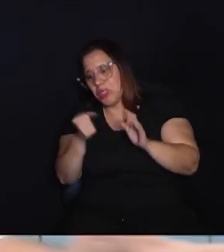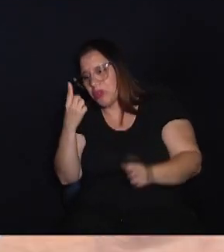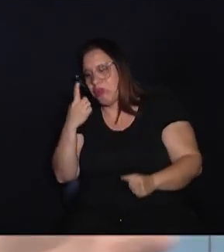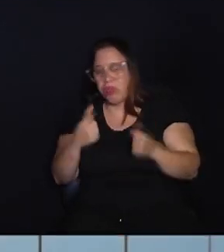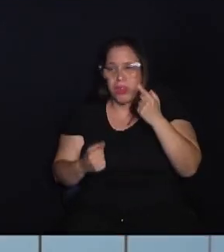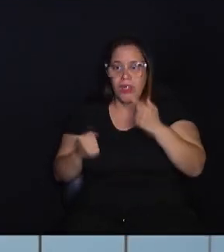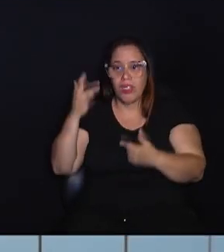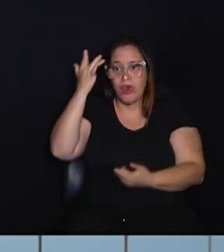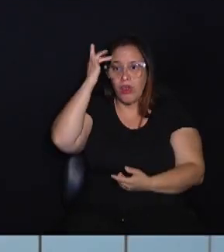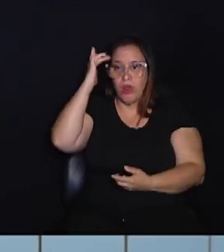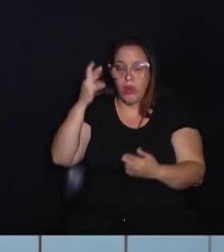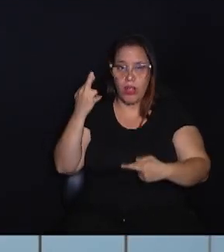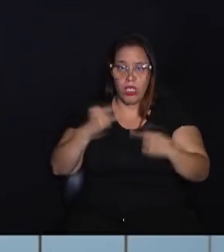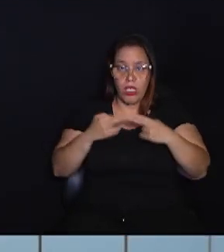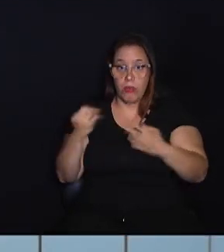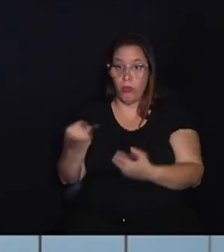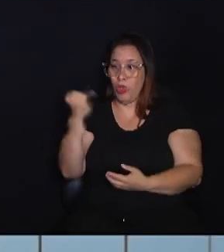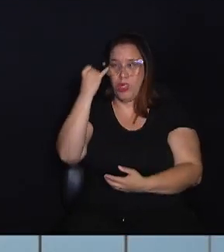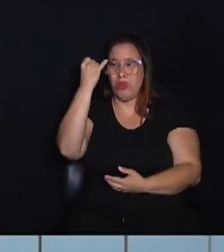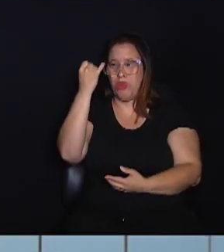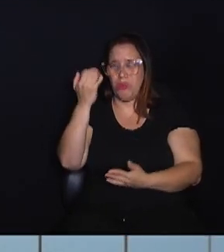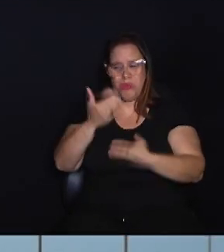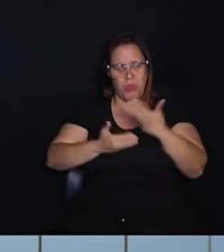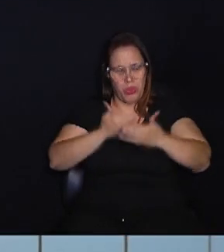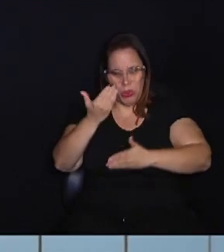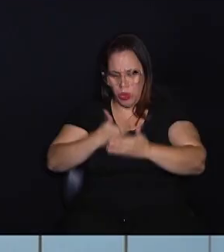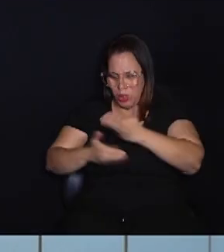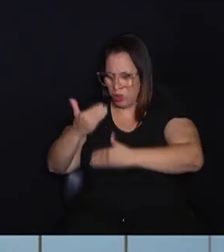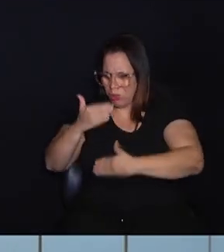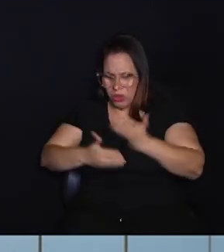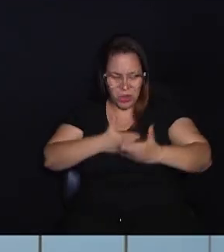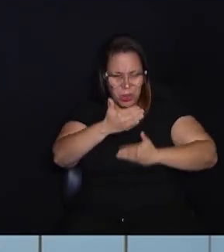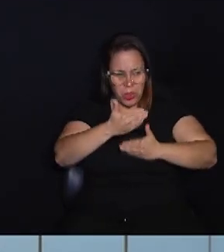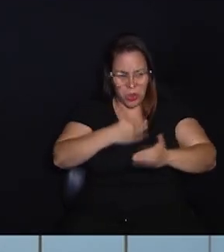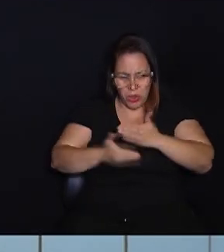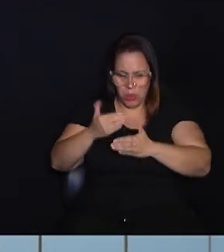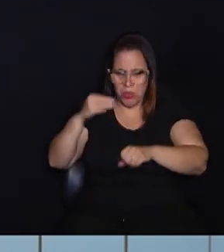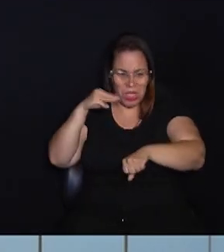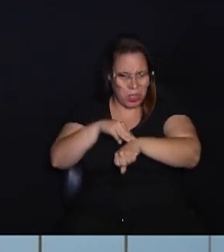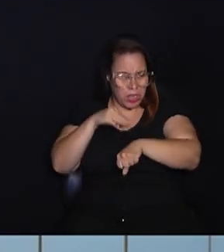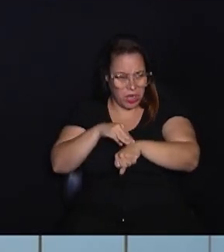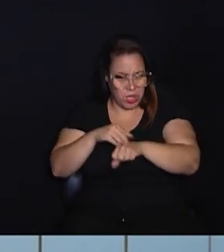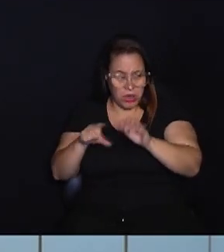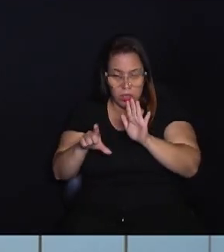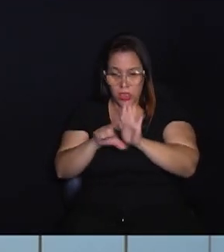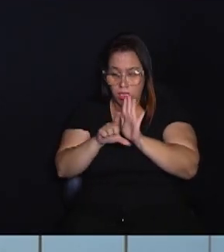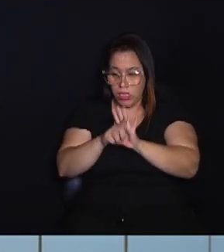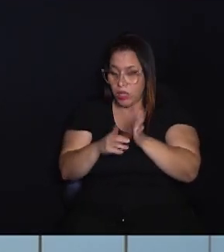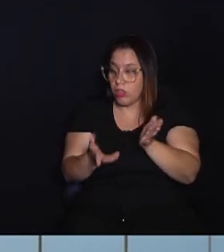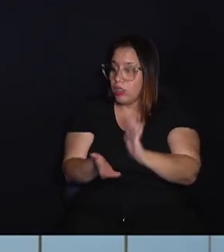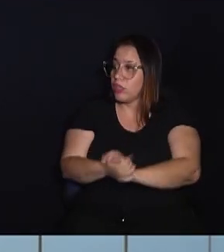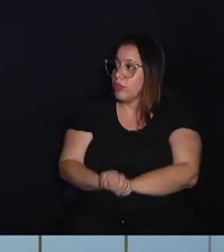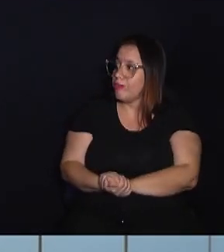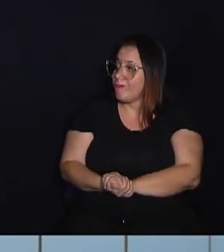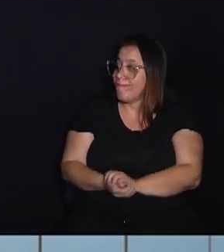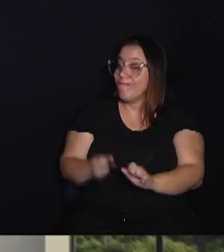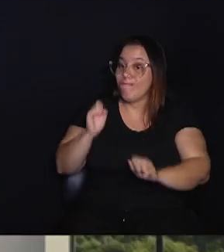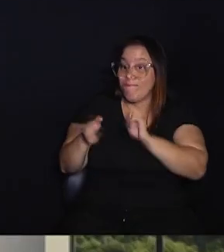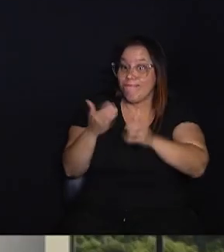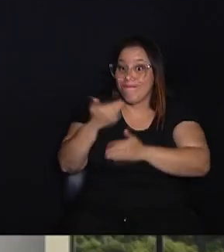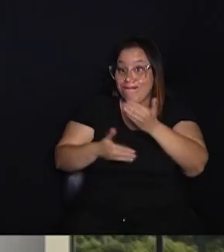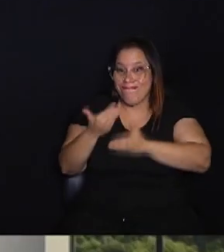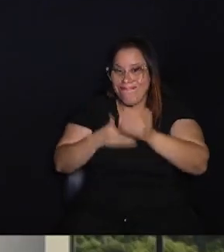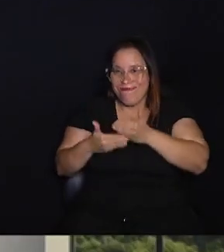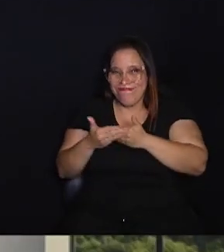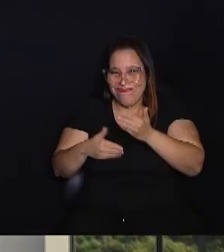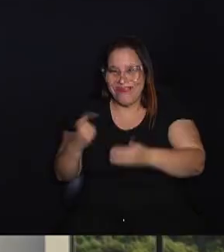que essa relação é fundamental e contribui muito, assim, para a missão dos legisladores. E quem contribuiu muito para o debate